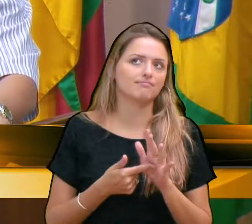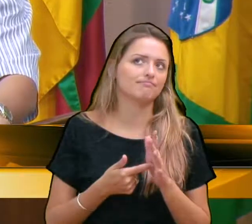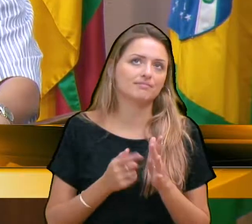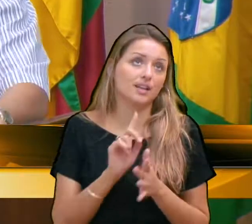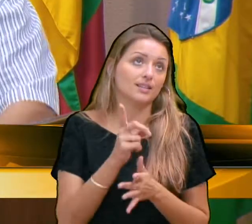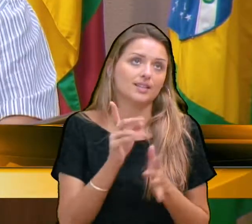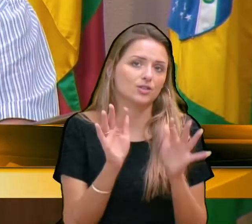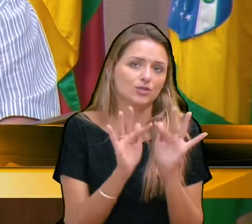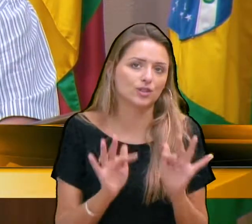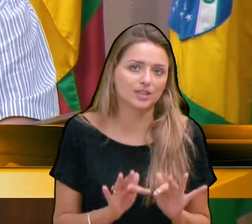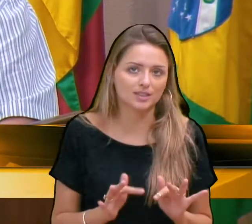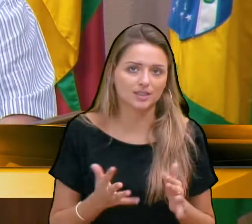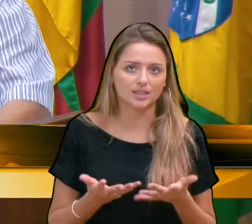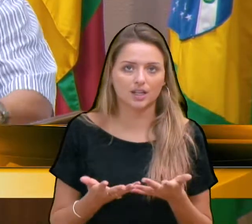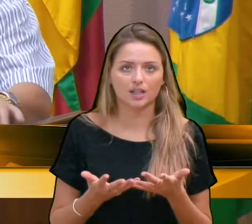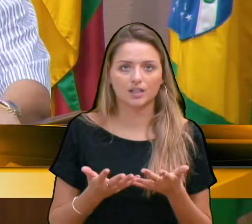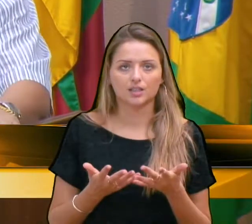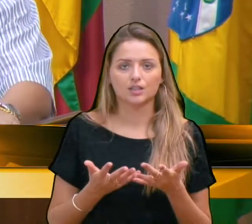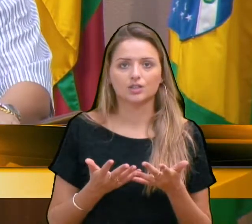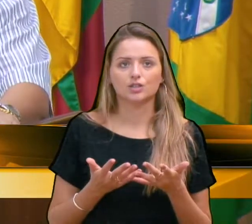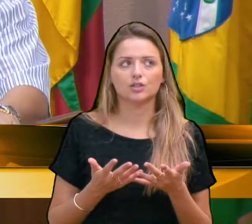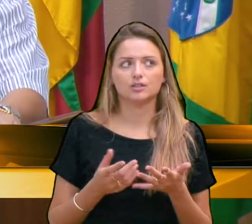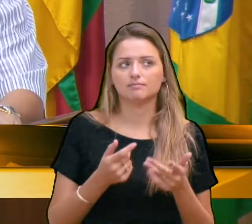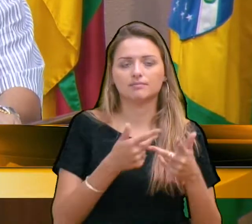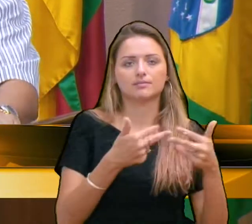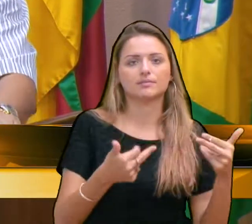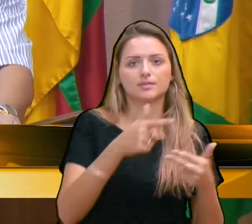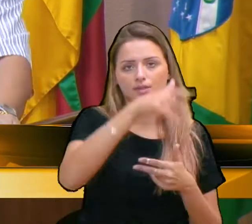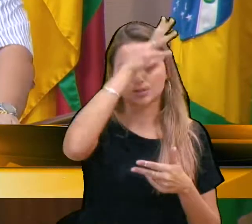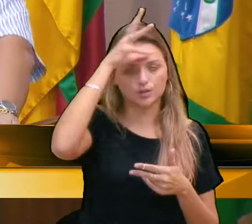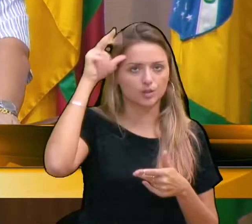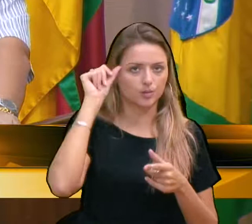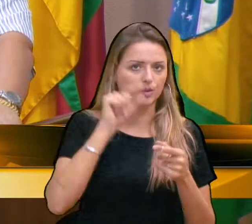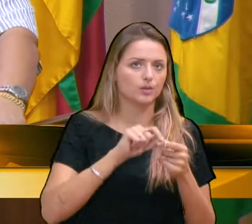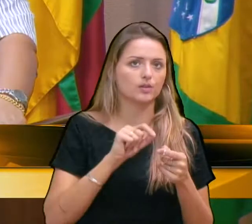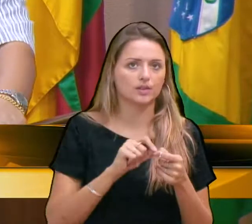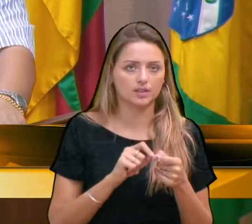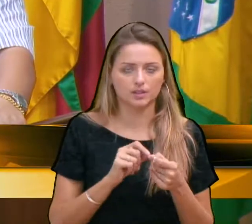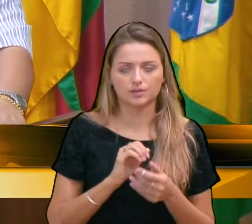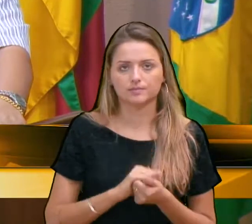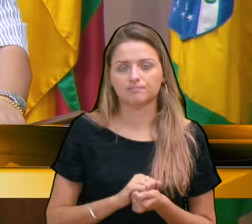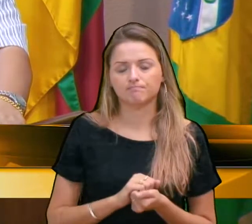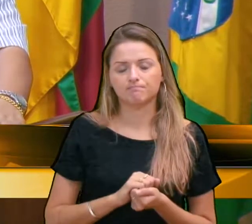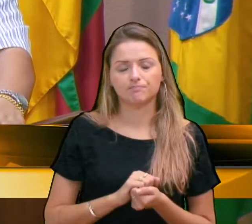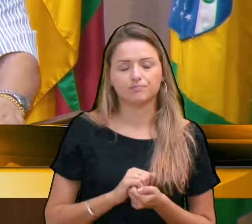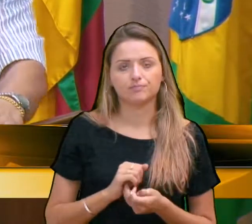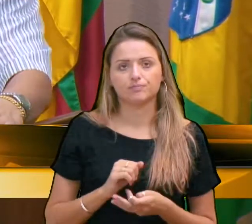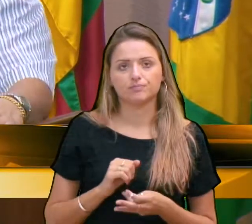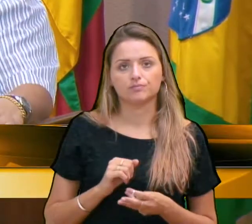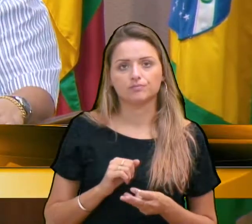estão sendo tocadas pelo Executivo e muitas delas muito questionáveis.